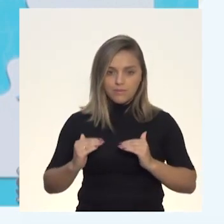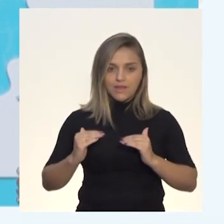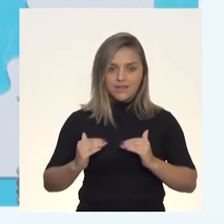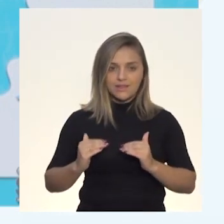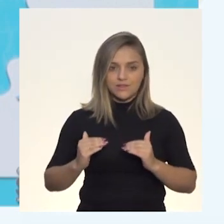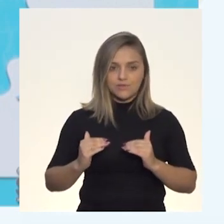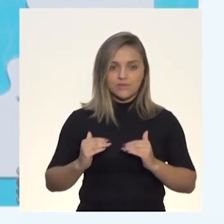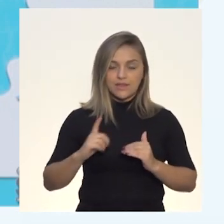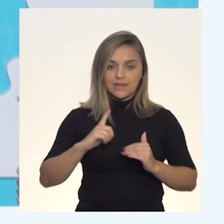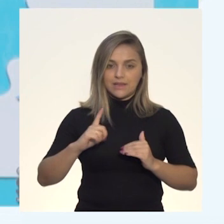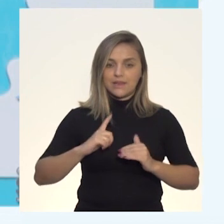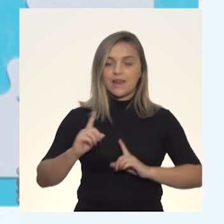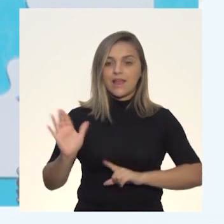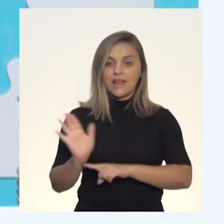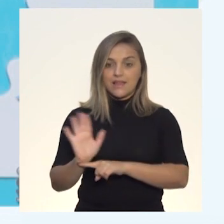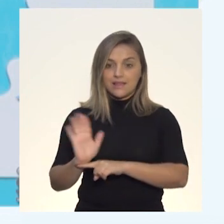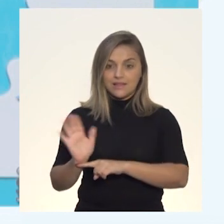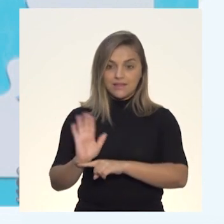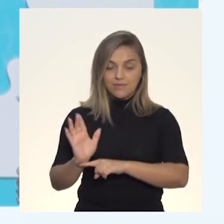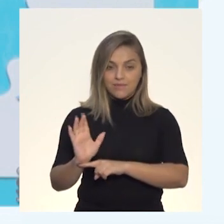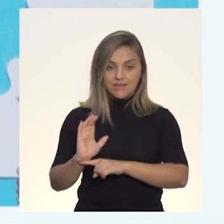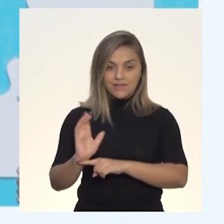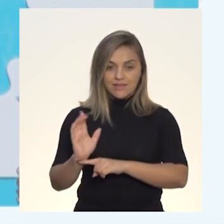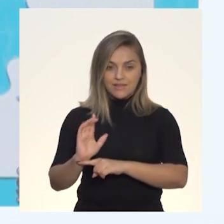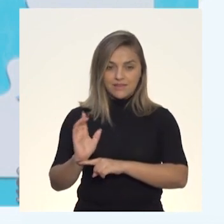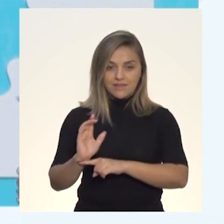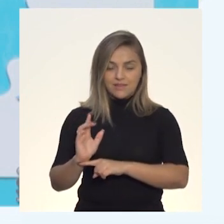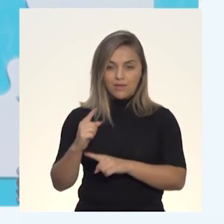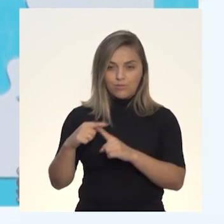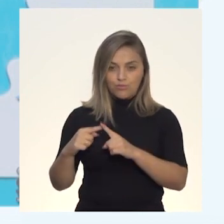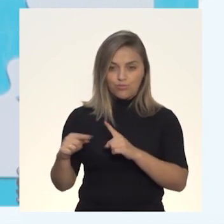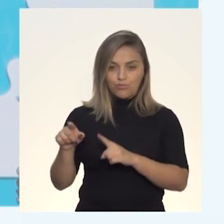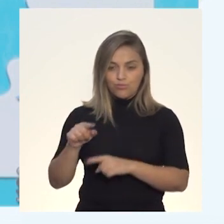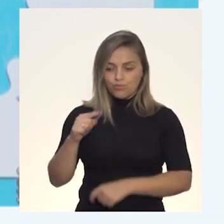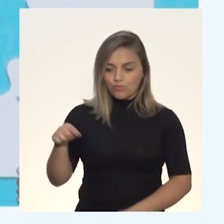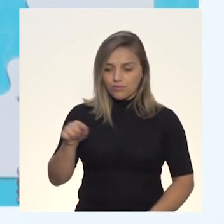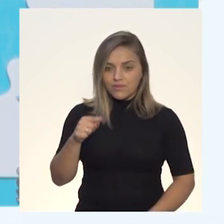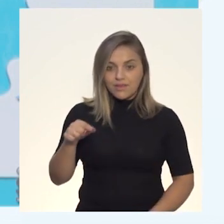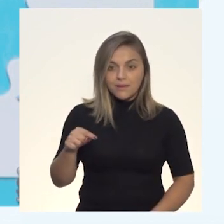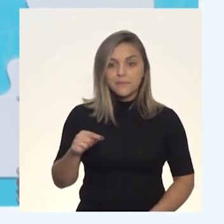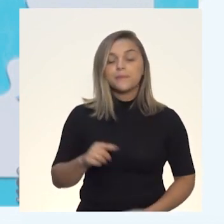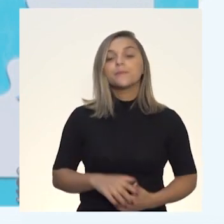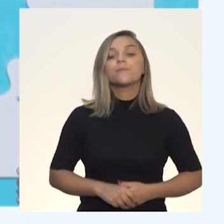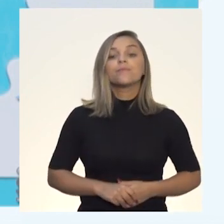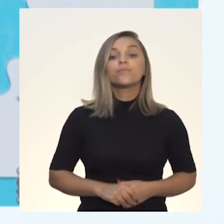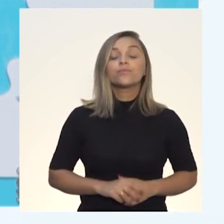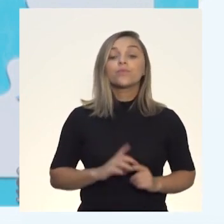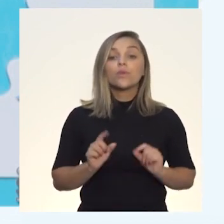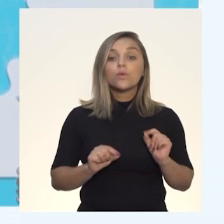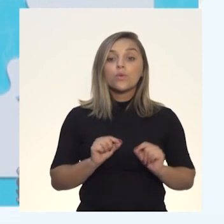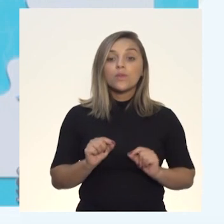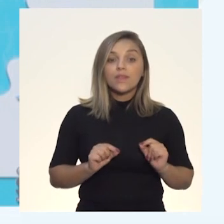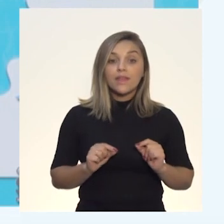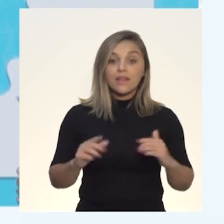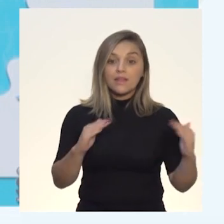em cinema, tem um asterisco, tem uma marquinha. Lá embaixo, onde